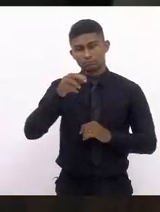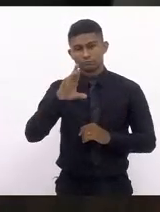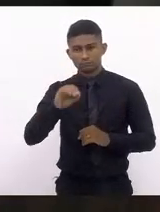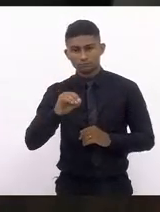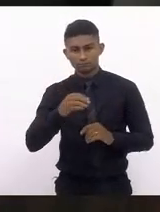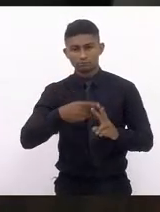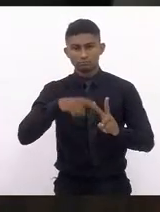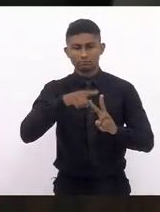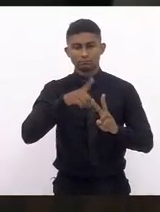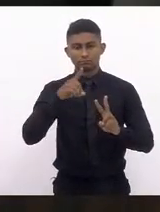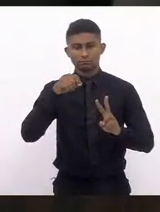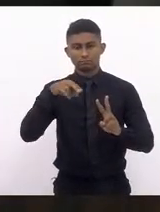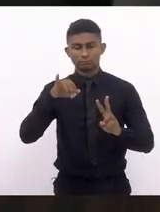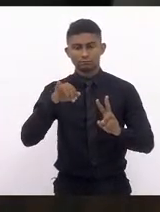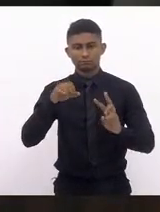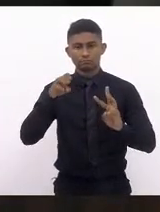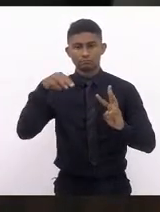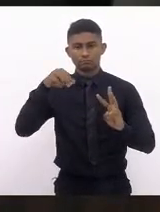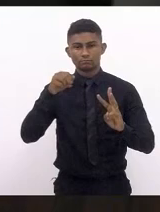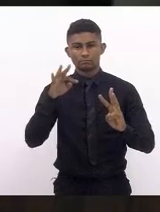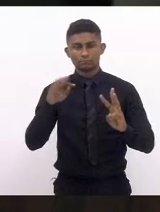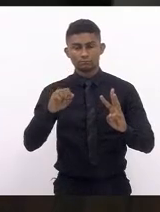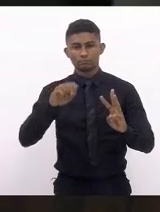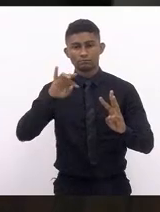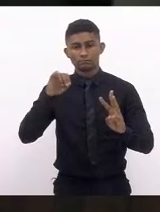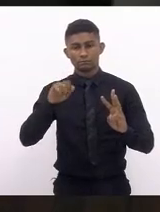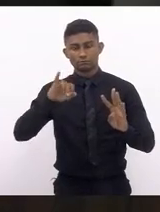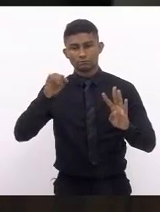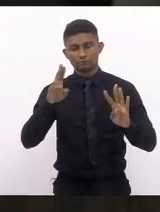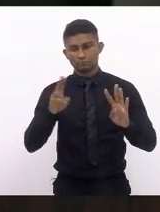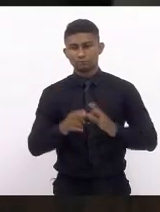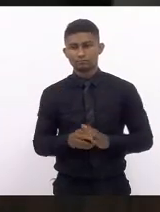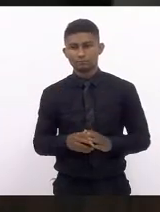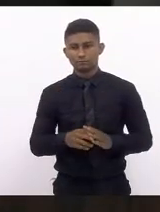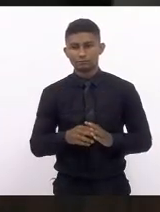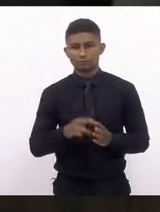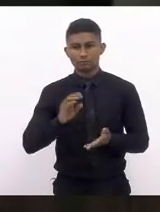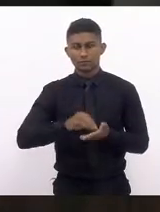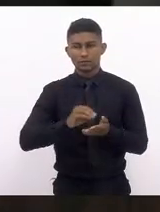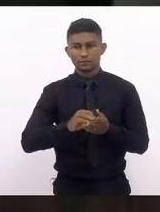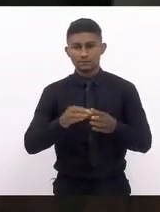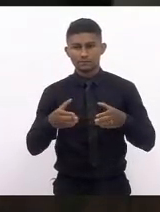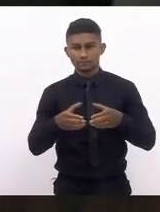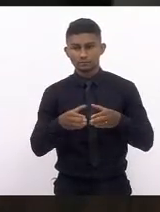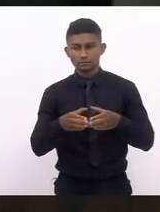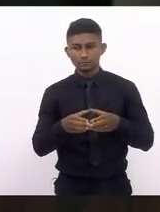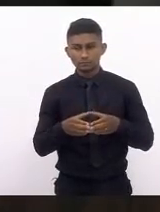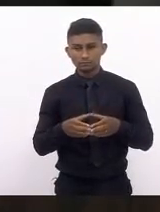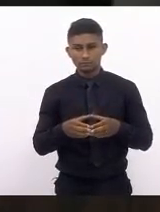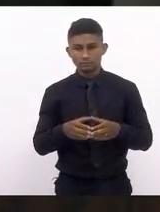Dani Monteiro Dani Monteiro e Marta Rocha de azul presente pareceres das comissões e